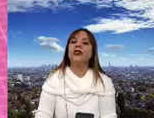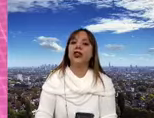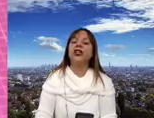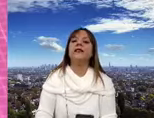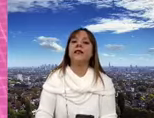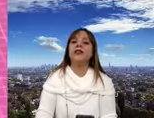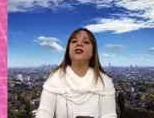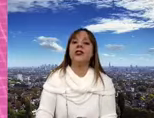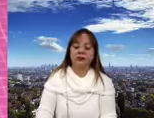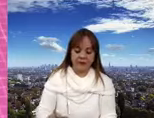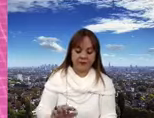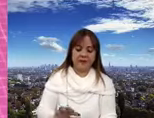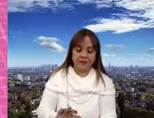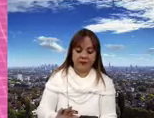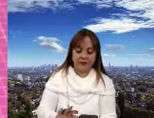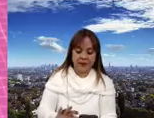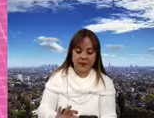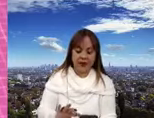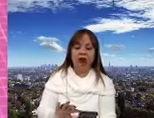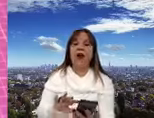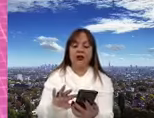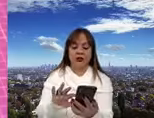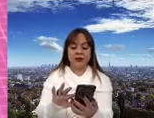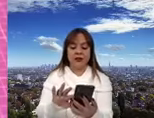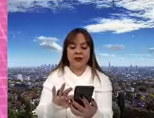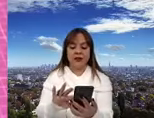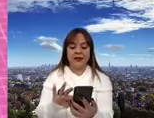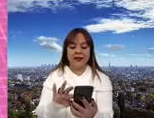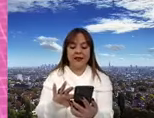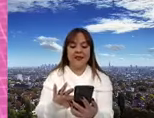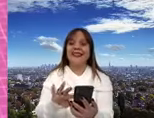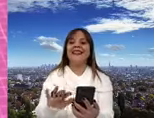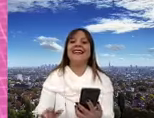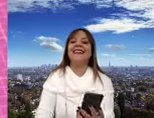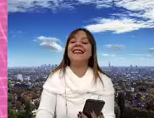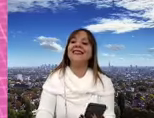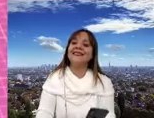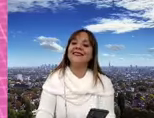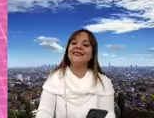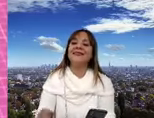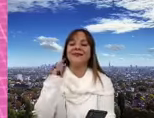a certinho. marca do lápis. Tá ótimo. E aí, Lili, é só